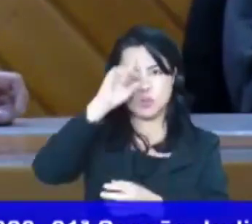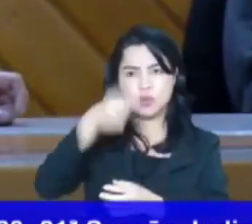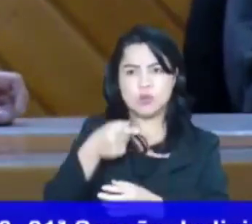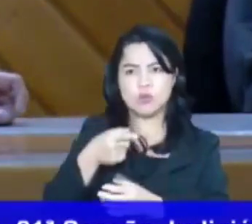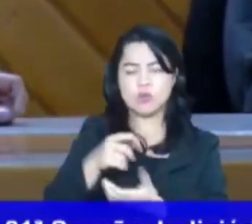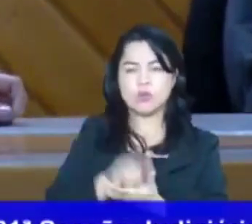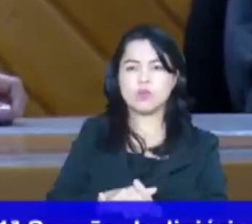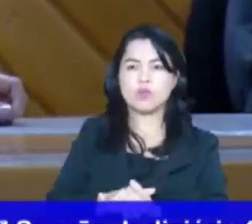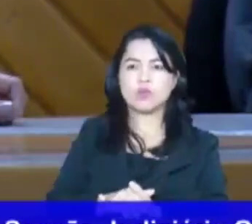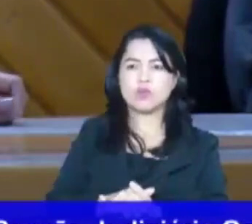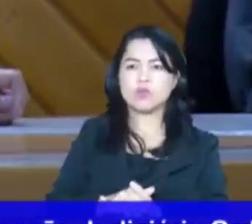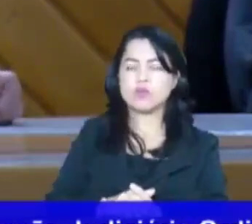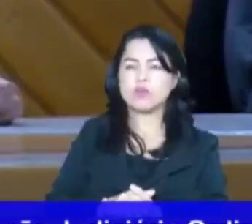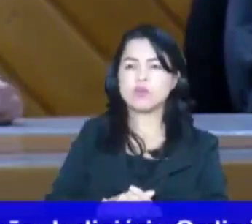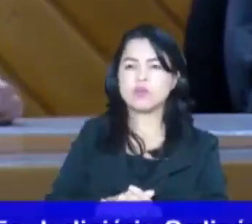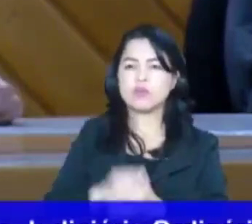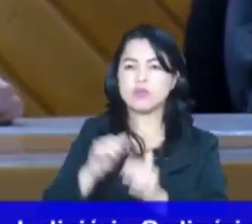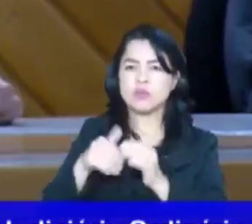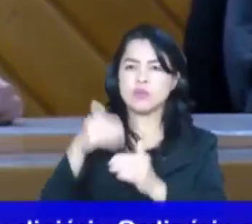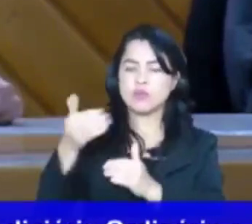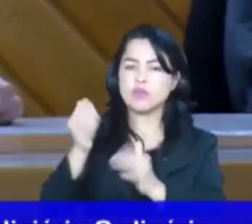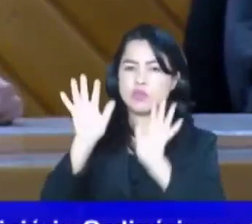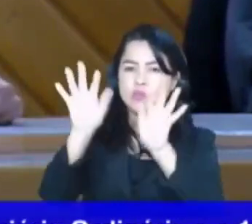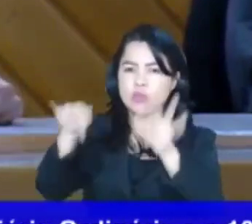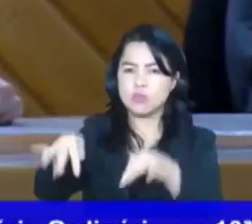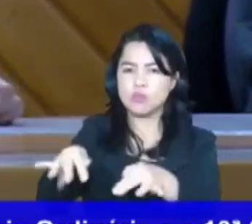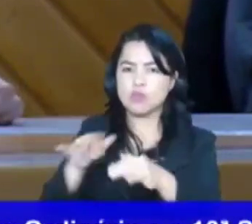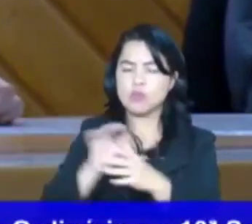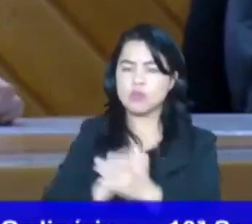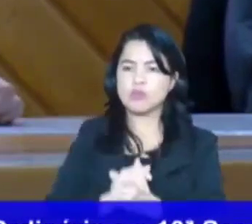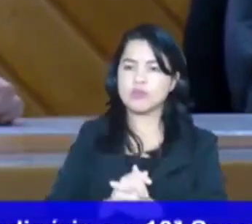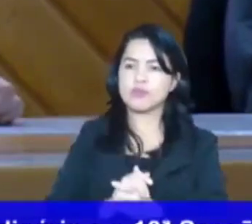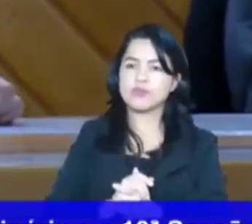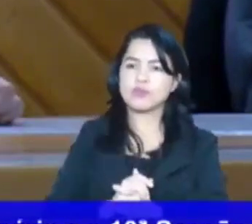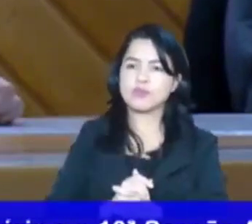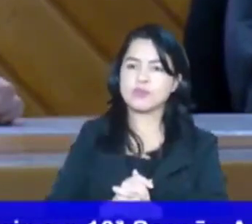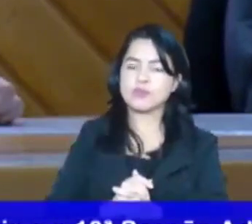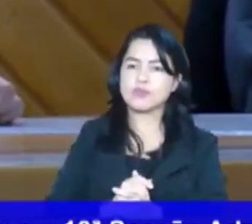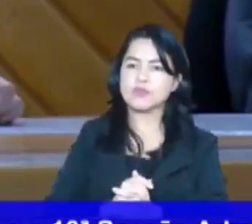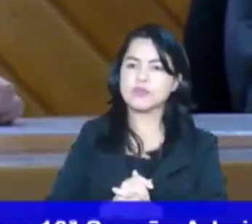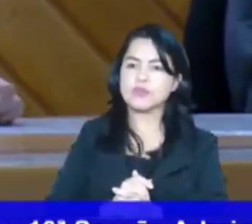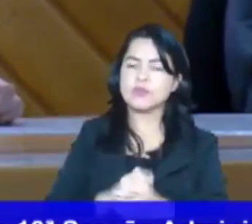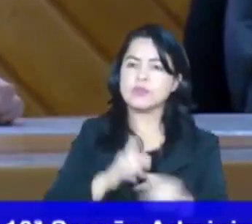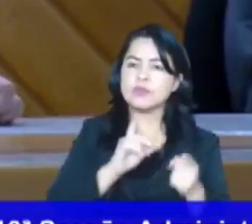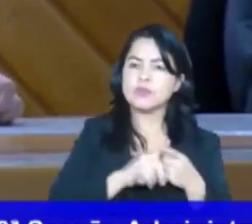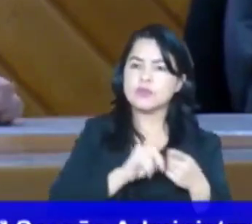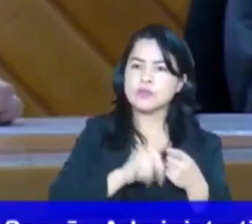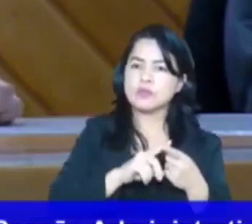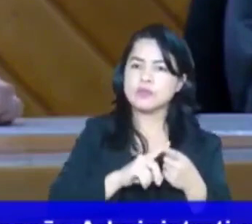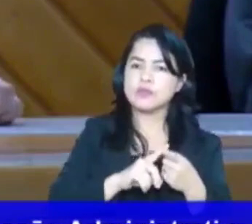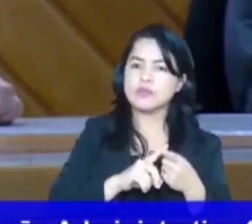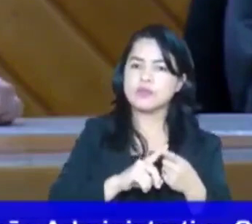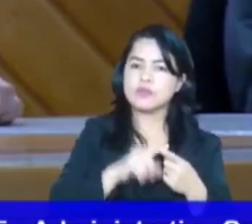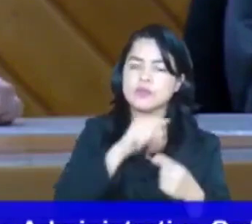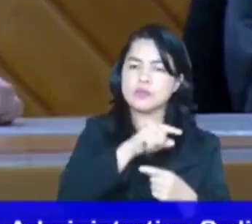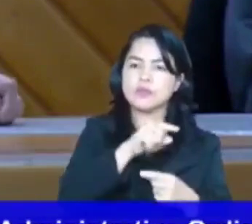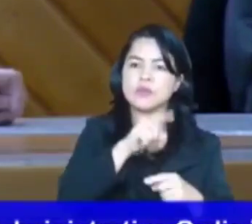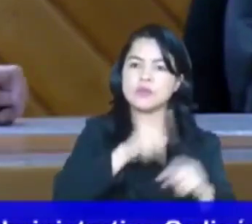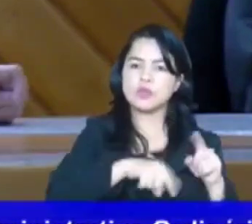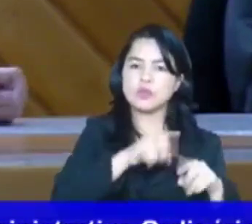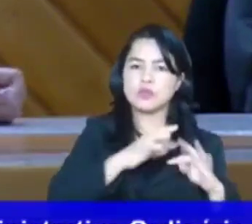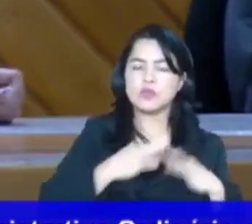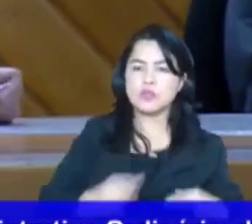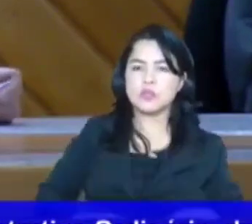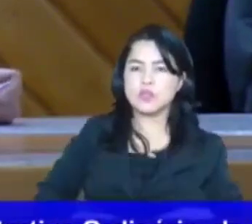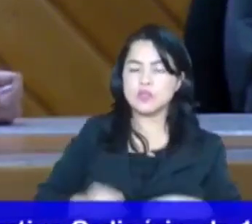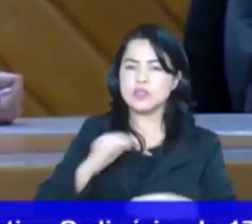da ementa, e passo à conclusão de, conforme tanto o parecer da unidade técnica quanto do Ministério